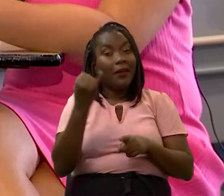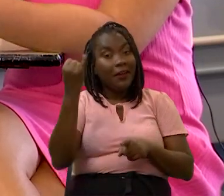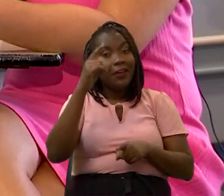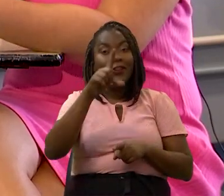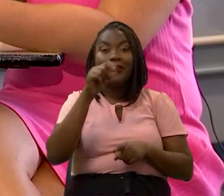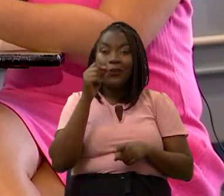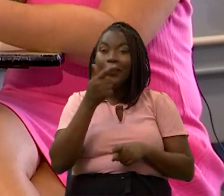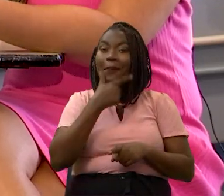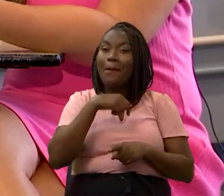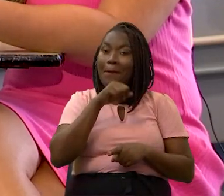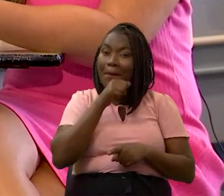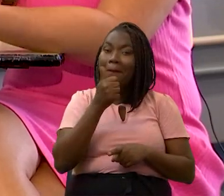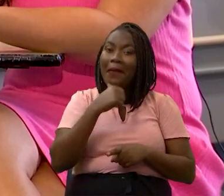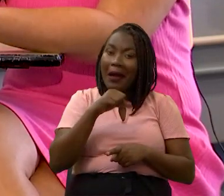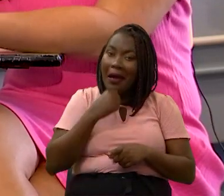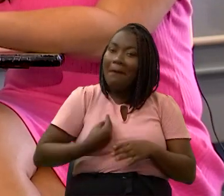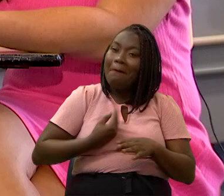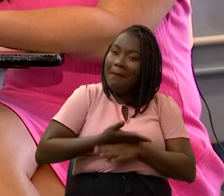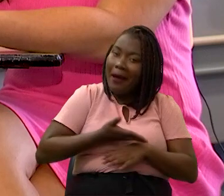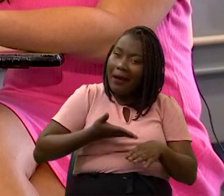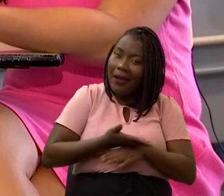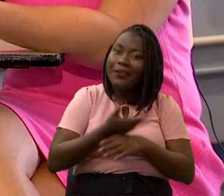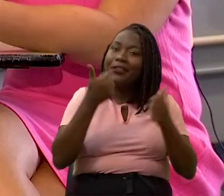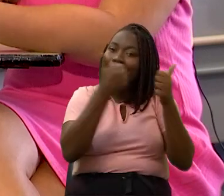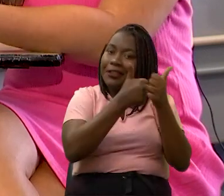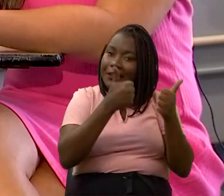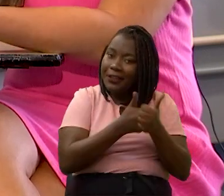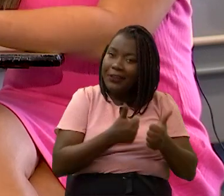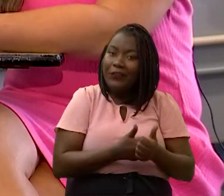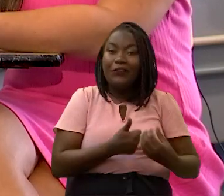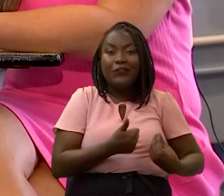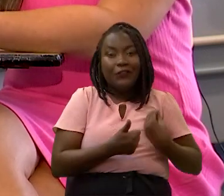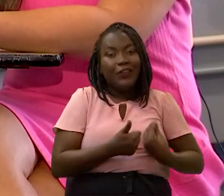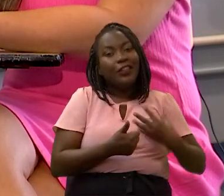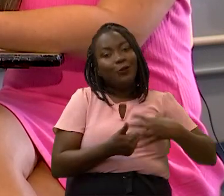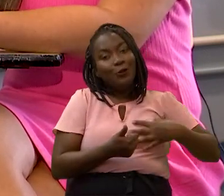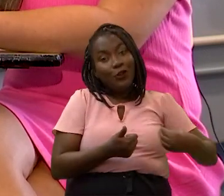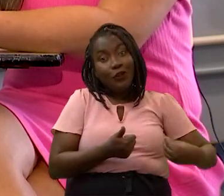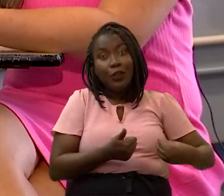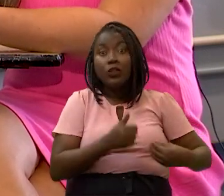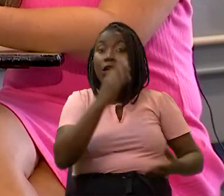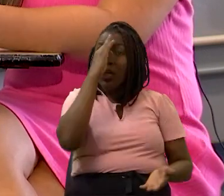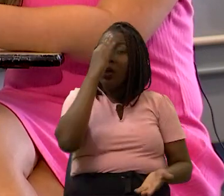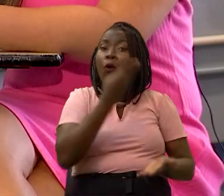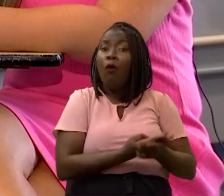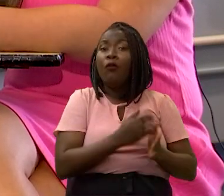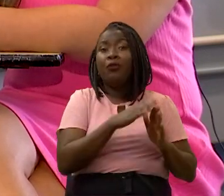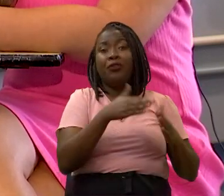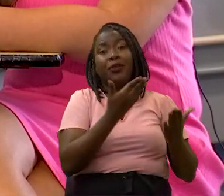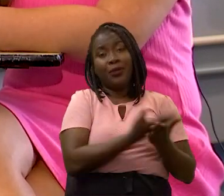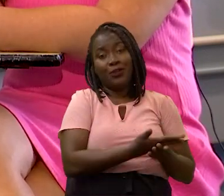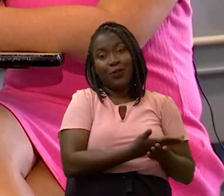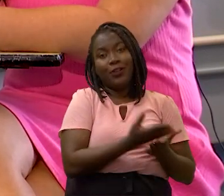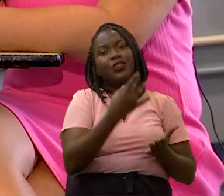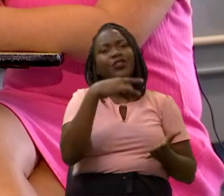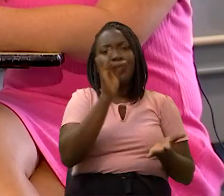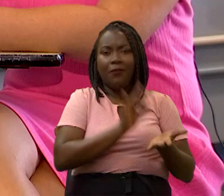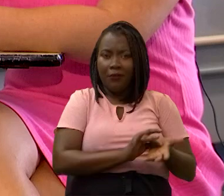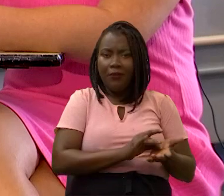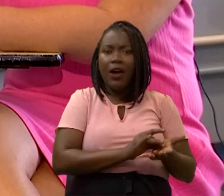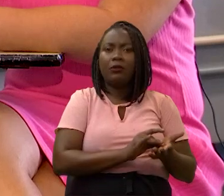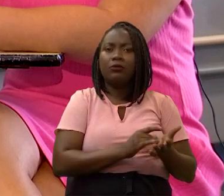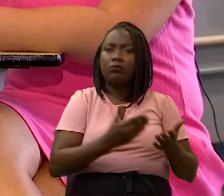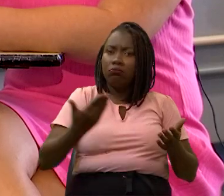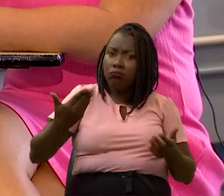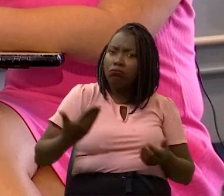é fundamental escolher ser pais participativos. Olha só. Pais que acompanham a vida dos filhos e que confiam na escola, que